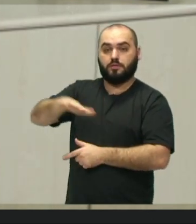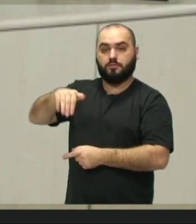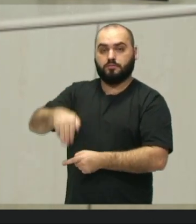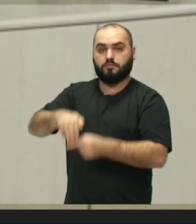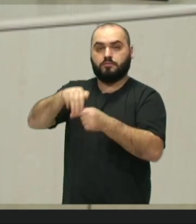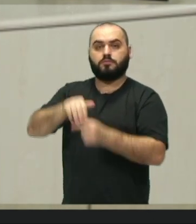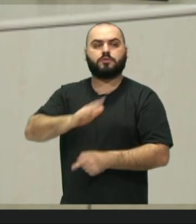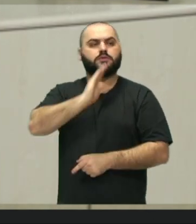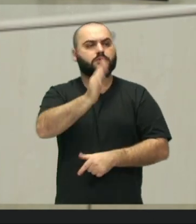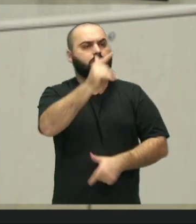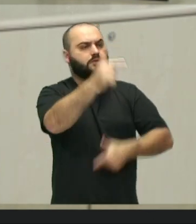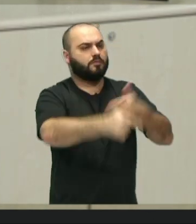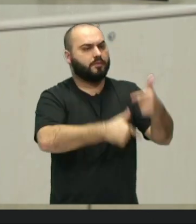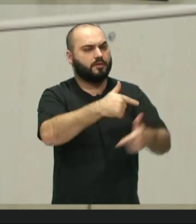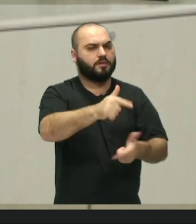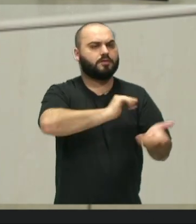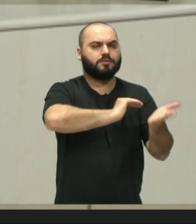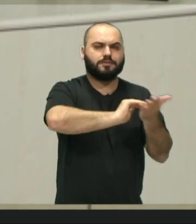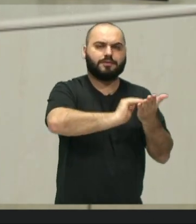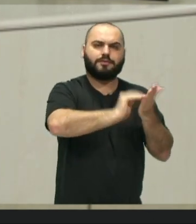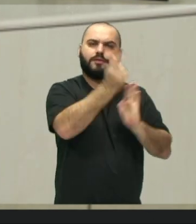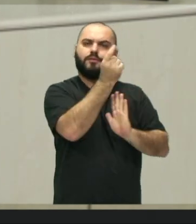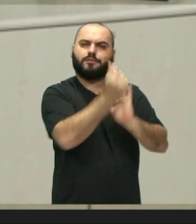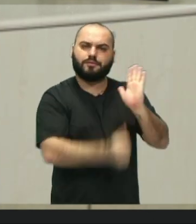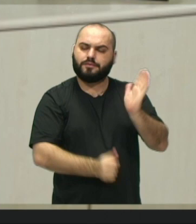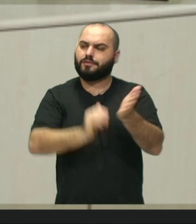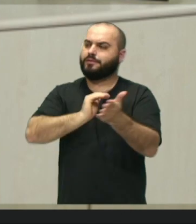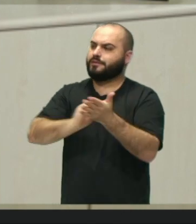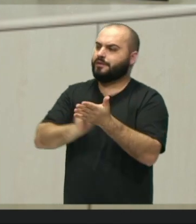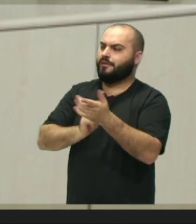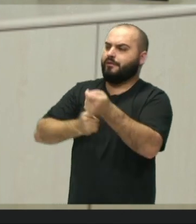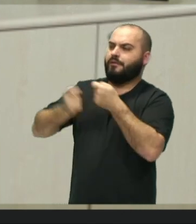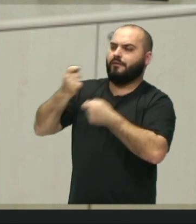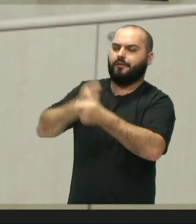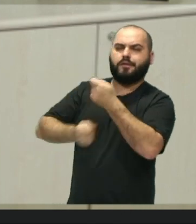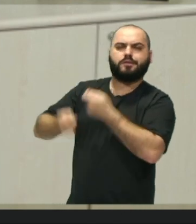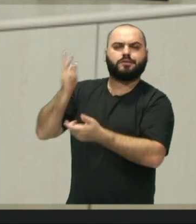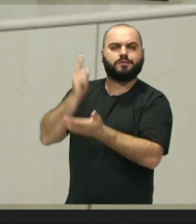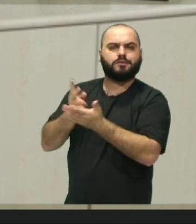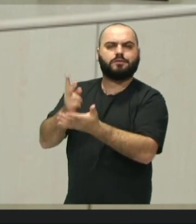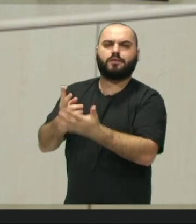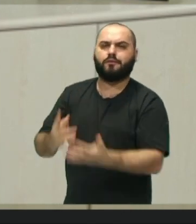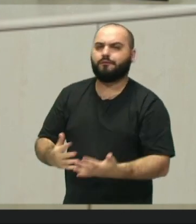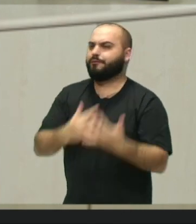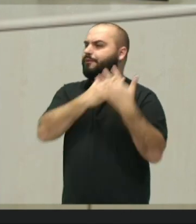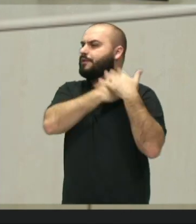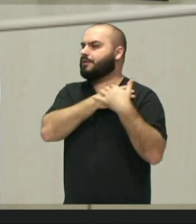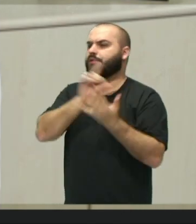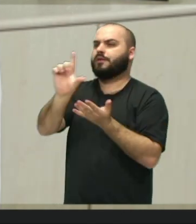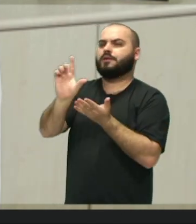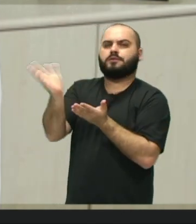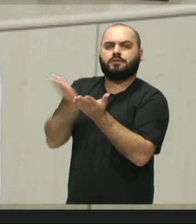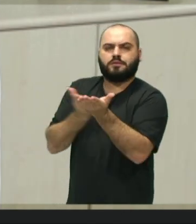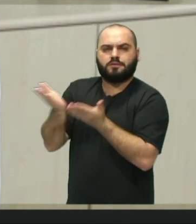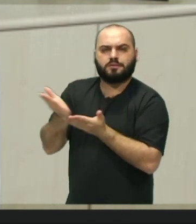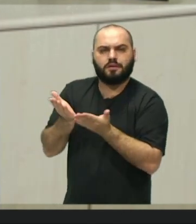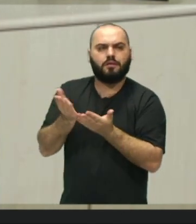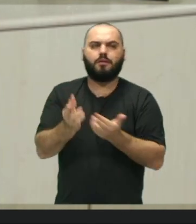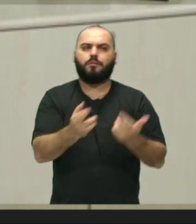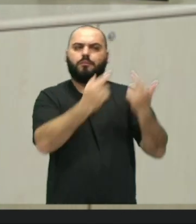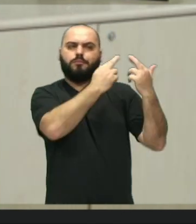de administração, secretário de orçamento, exercendo sempre funções afetas a licitações de contratos, responsabilidade